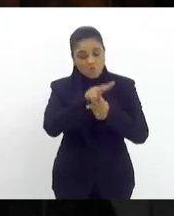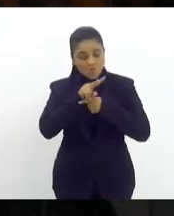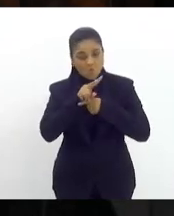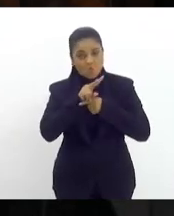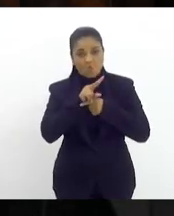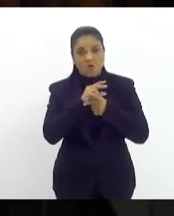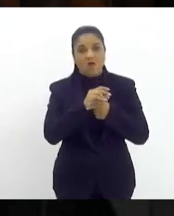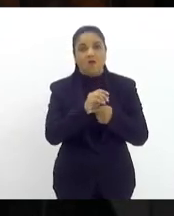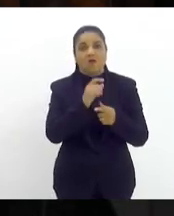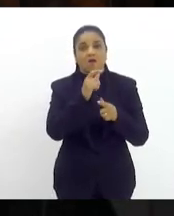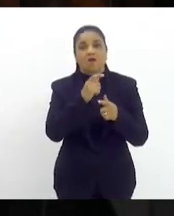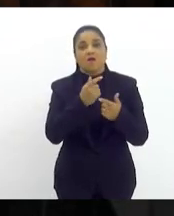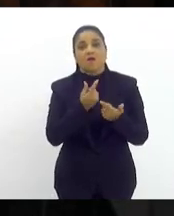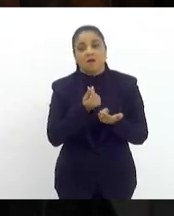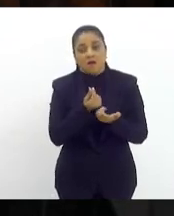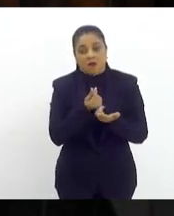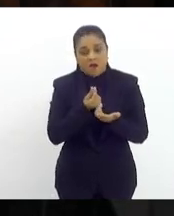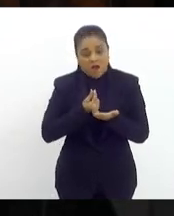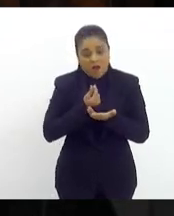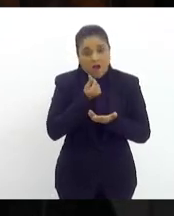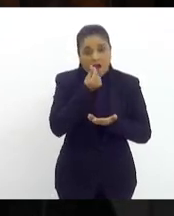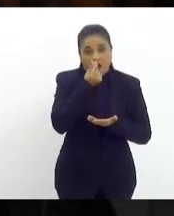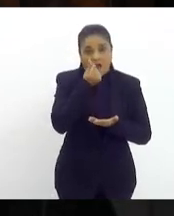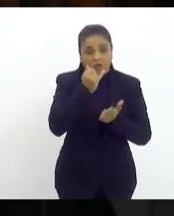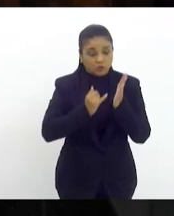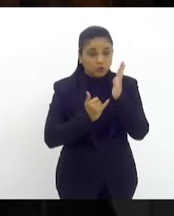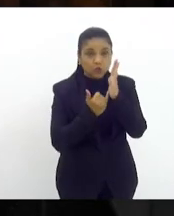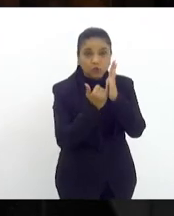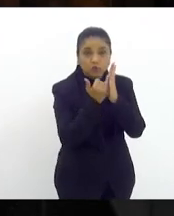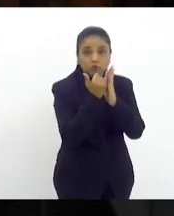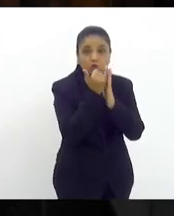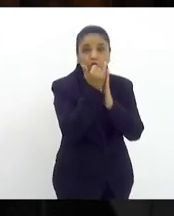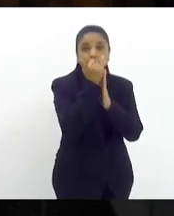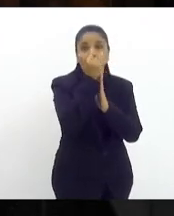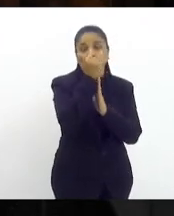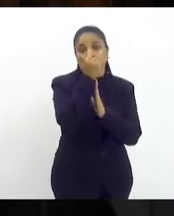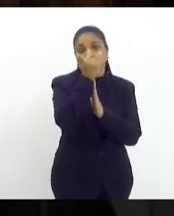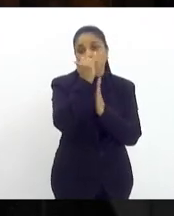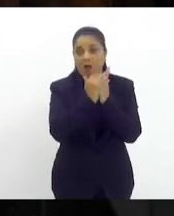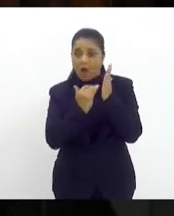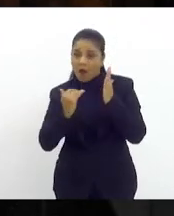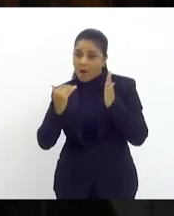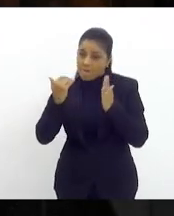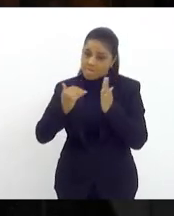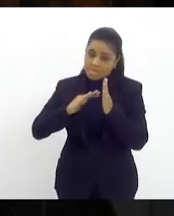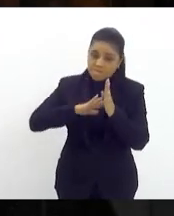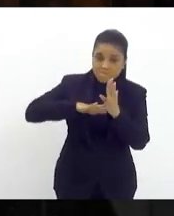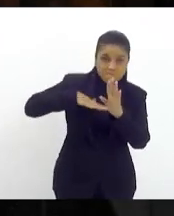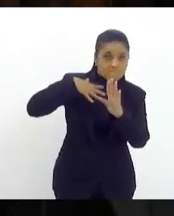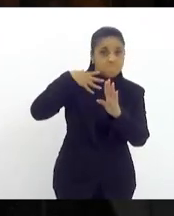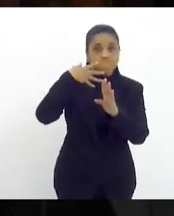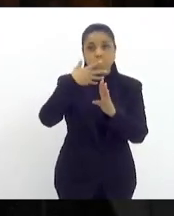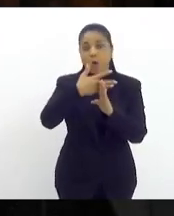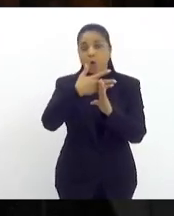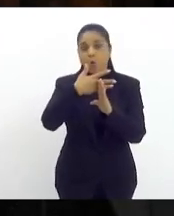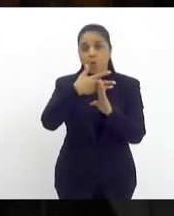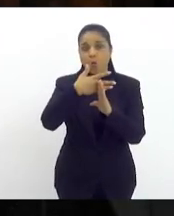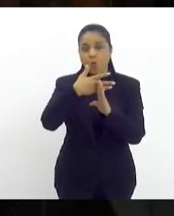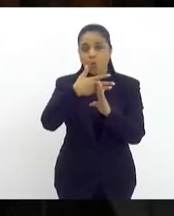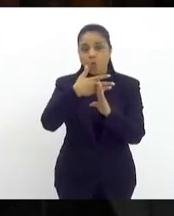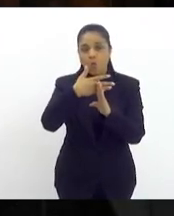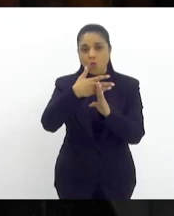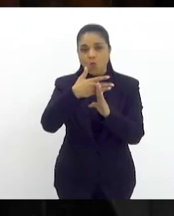monta pagando juros superiores ao crescimento